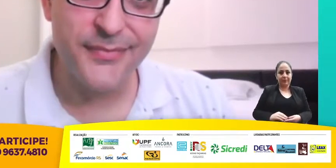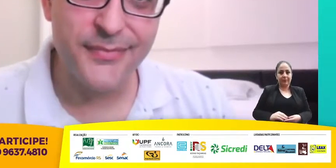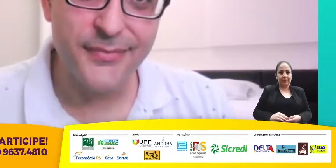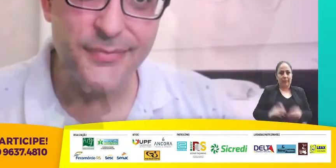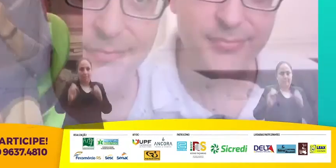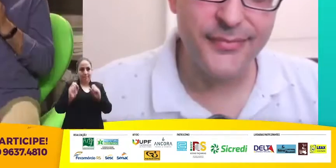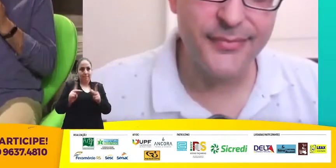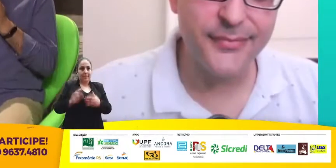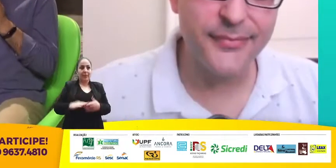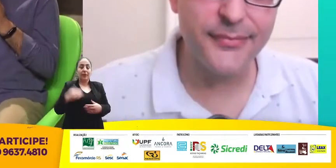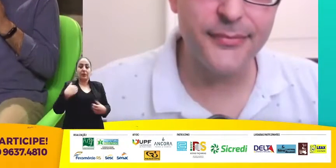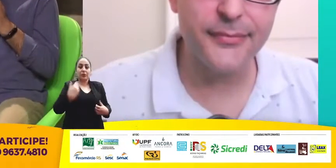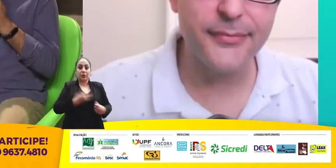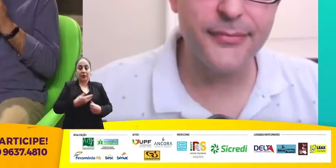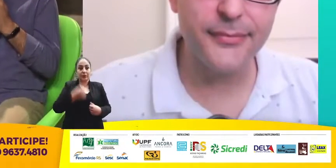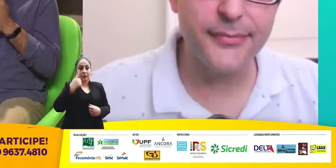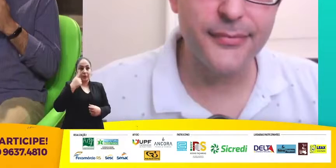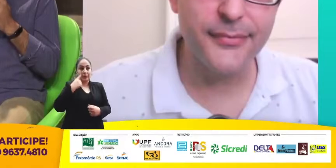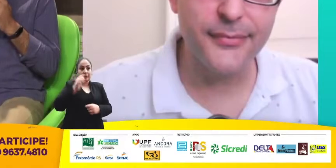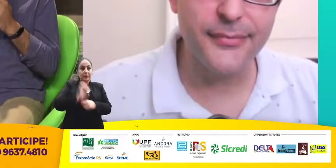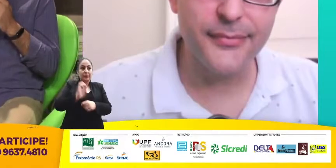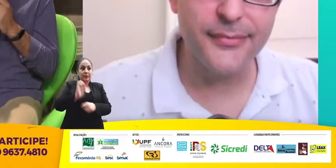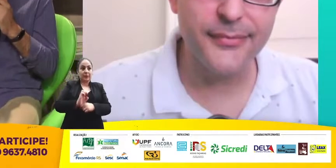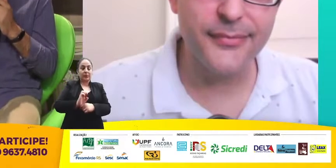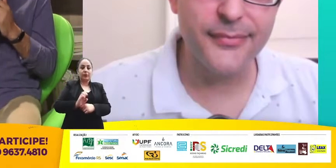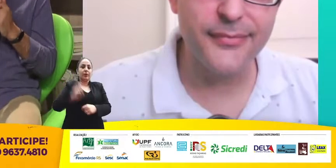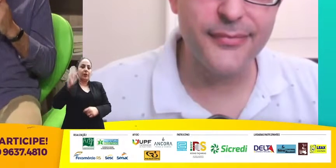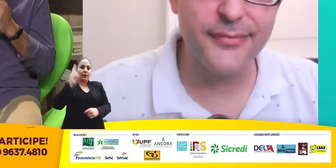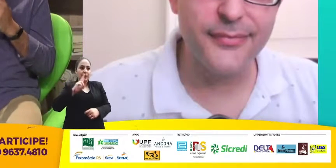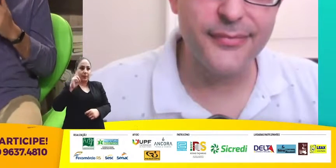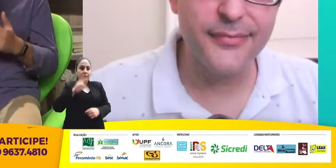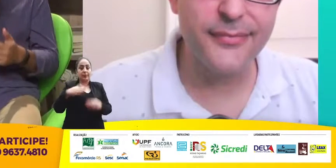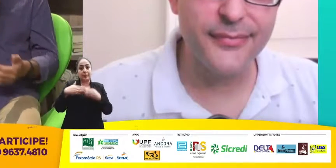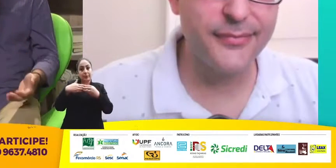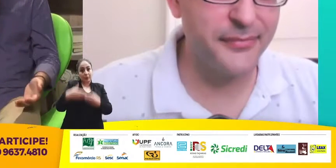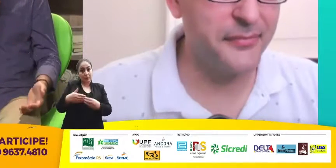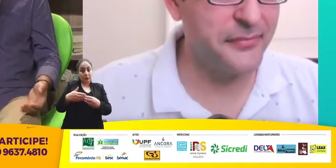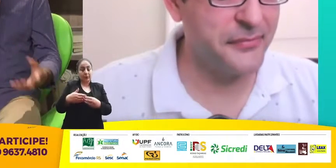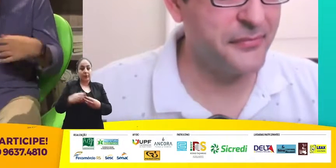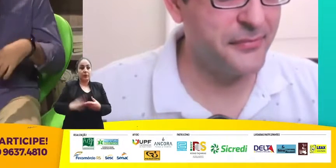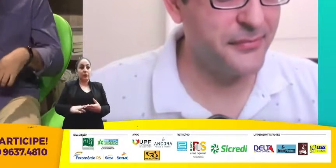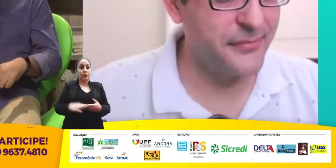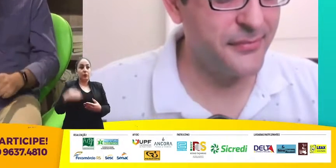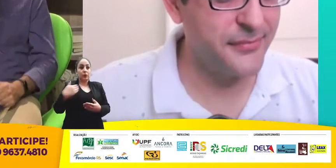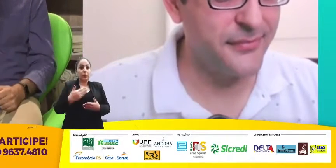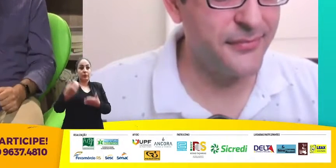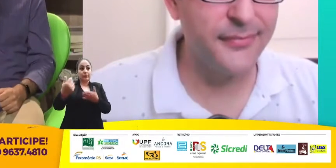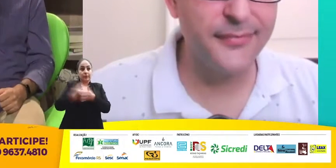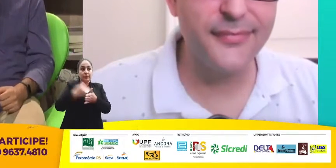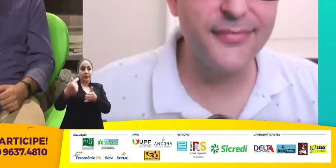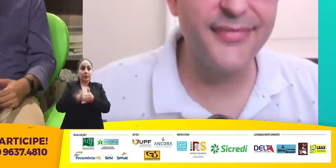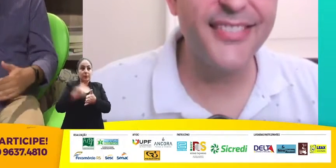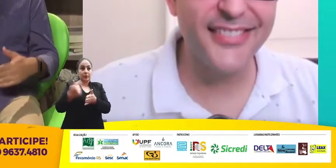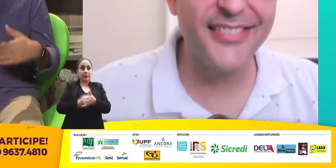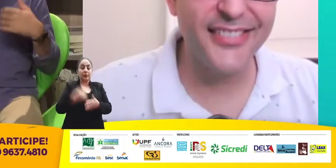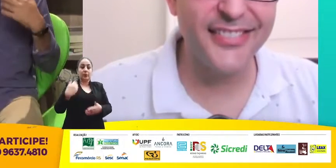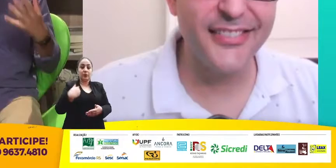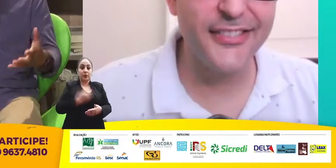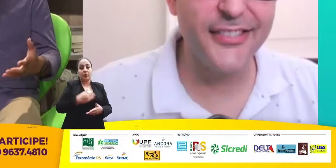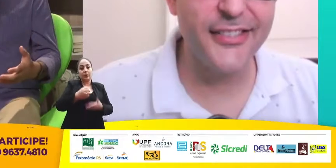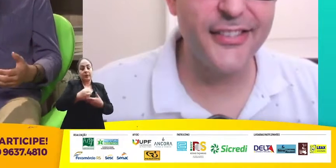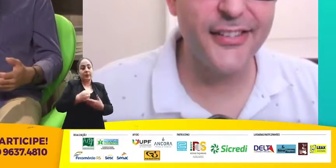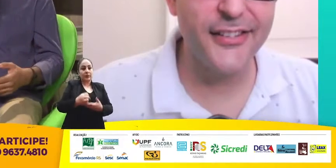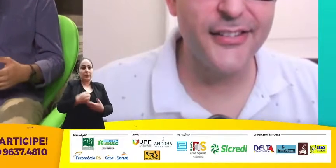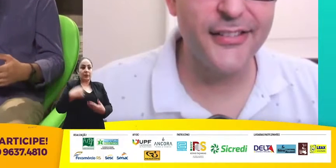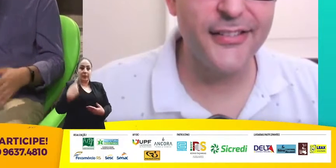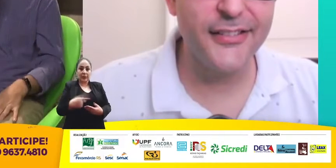Muito bom. A gente vai aguardando, a gente lembra para quem está nos acompanhando que nos mande perguntas, que a gente vai trazendo